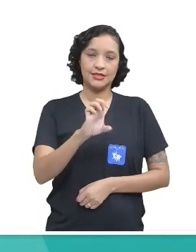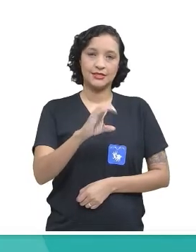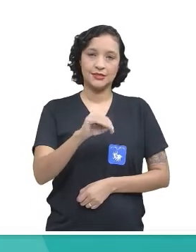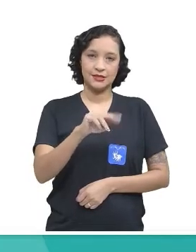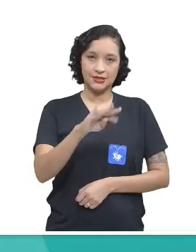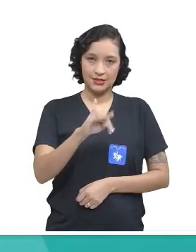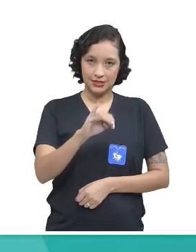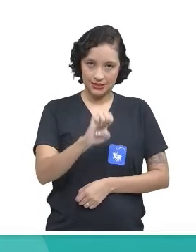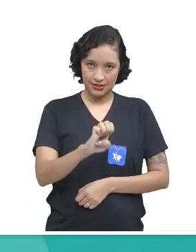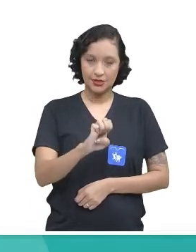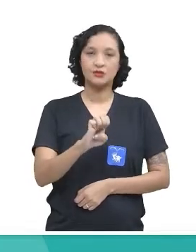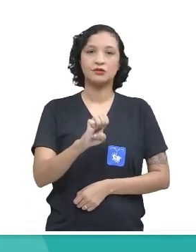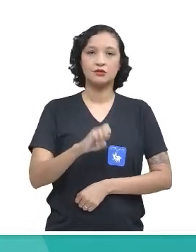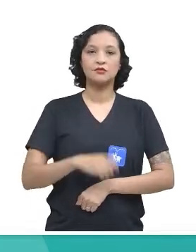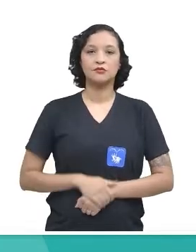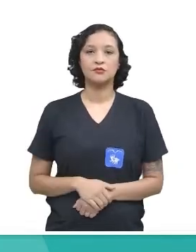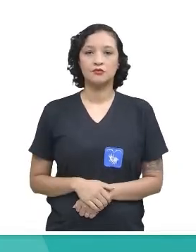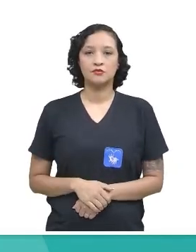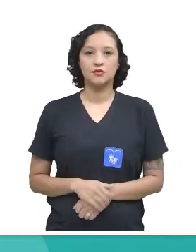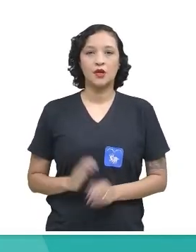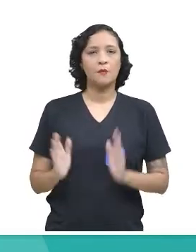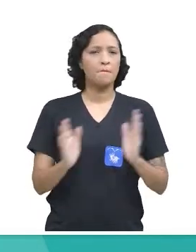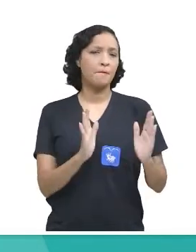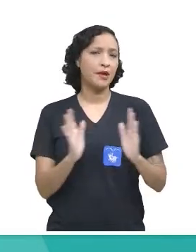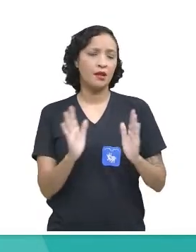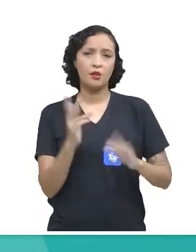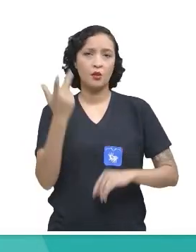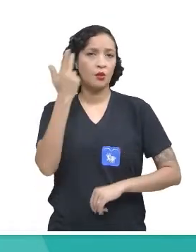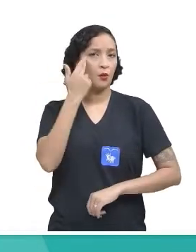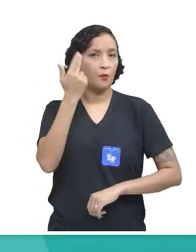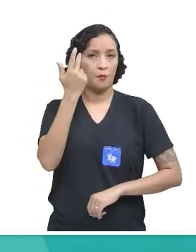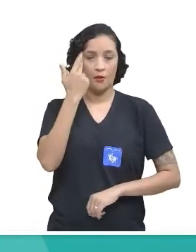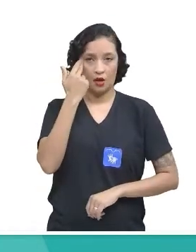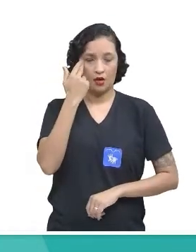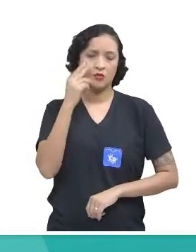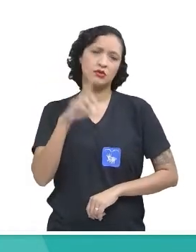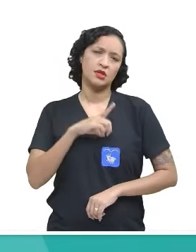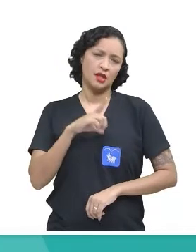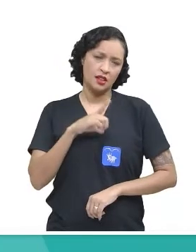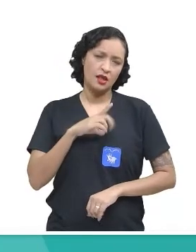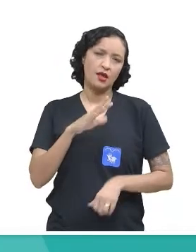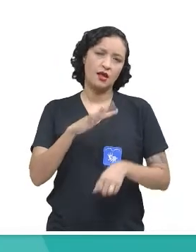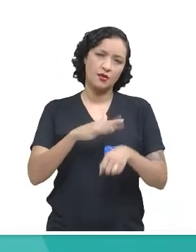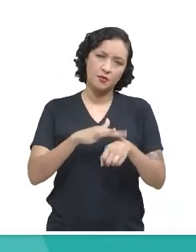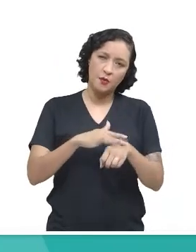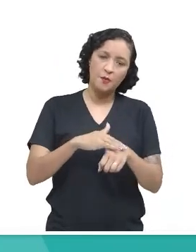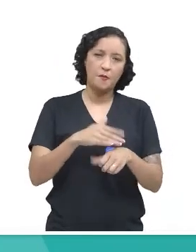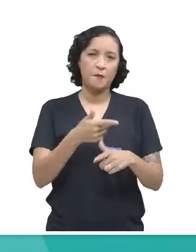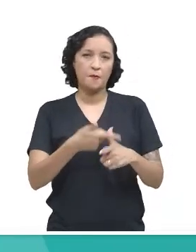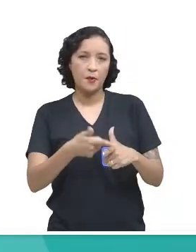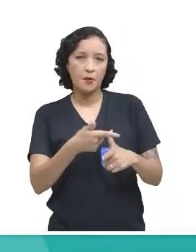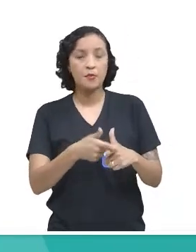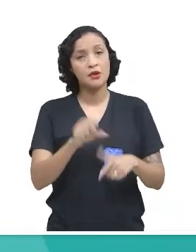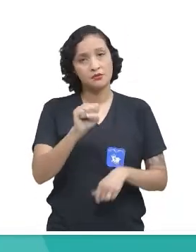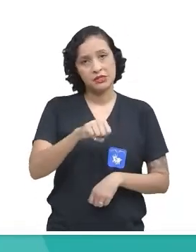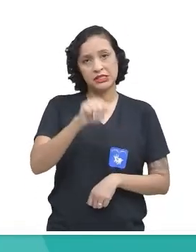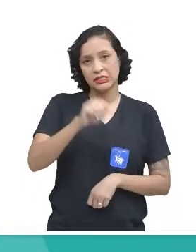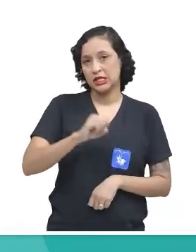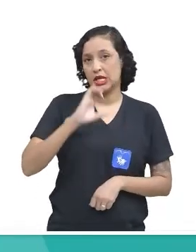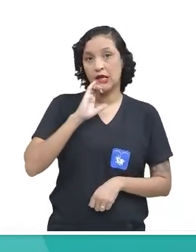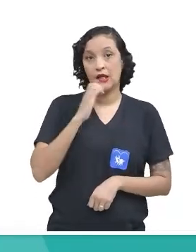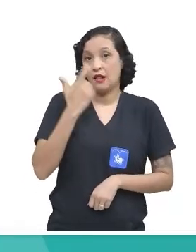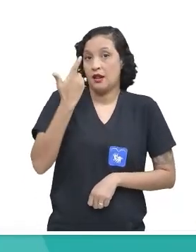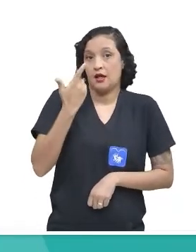da vida do indivíduo, uma fase normal. Acontece os declínios, professora? Lógico que acontece, porque isso é natural